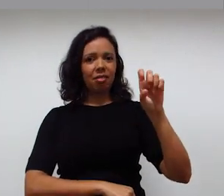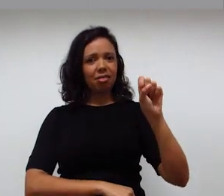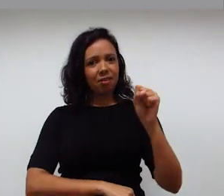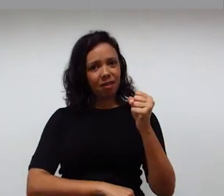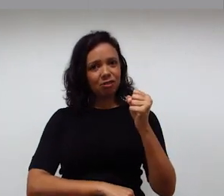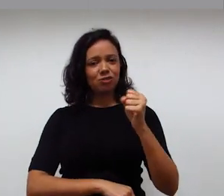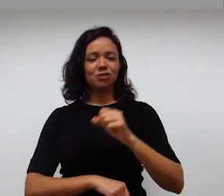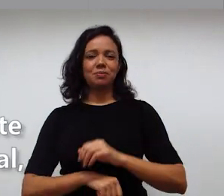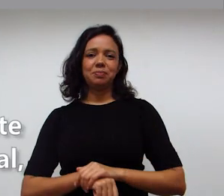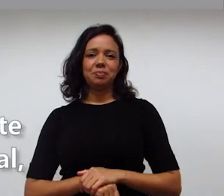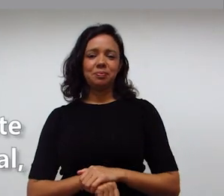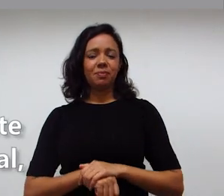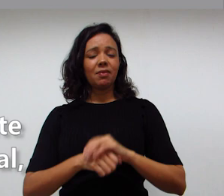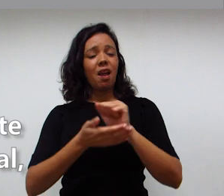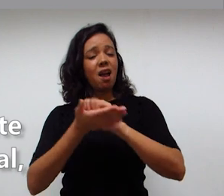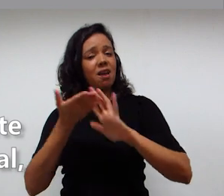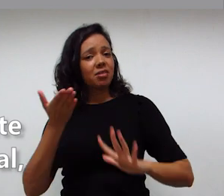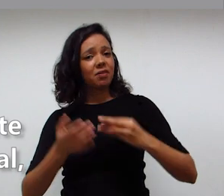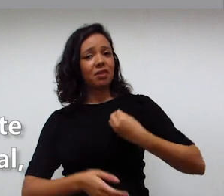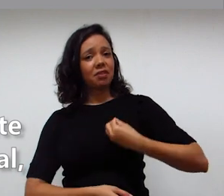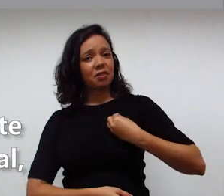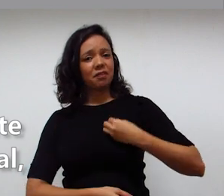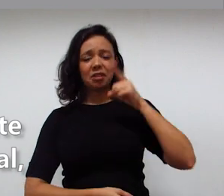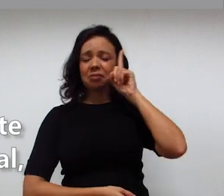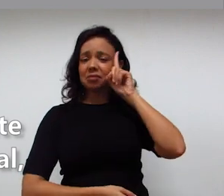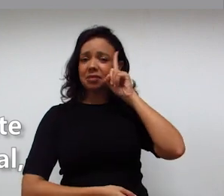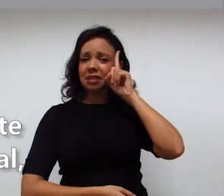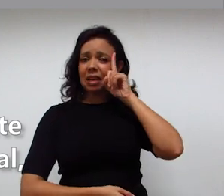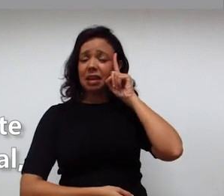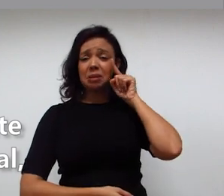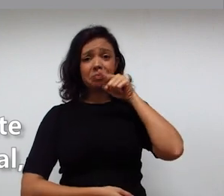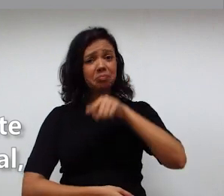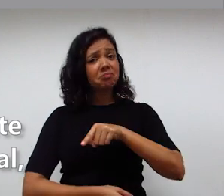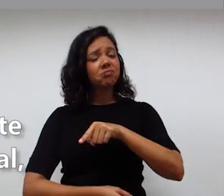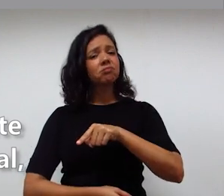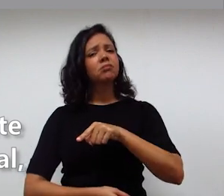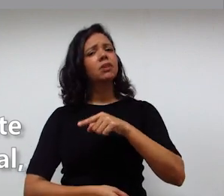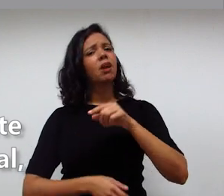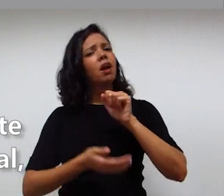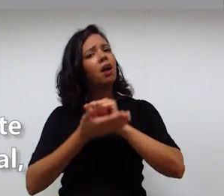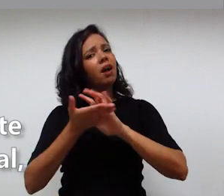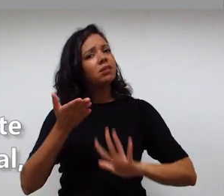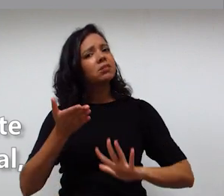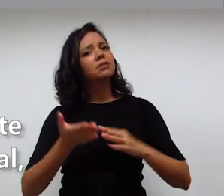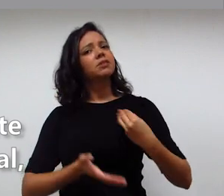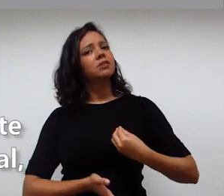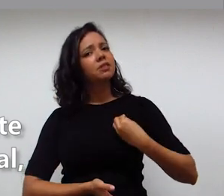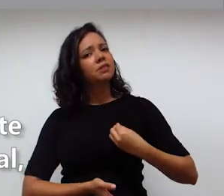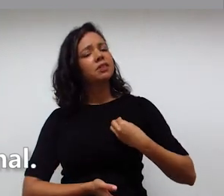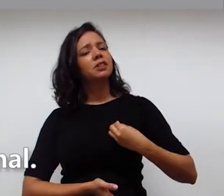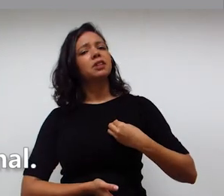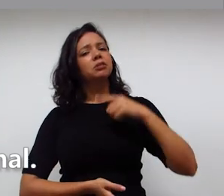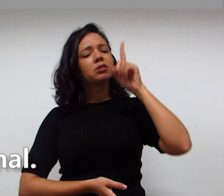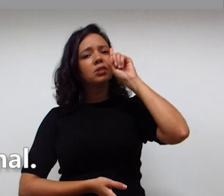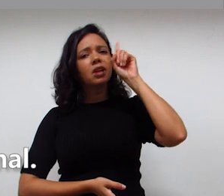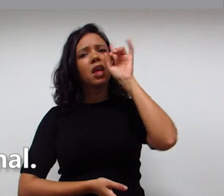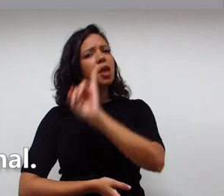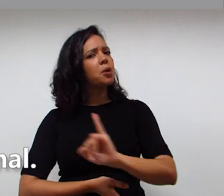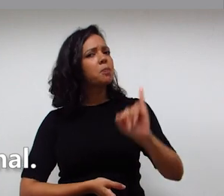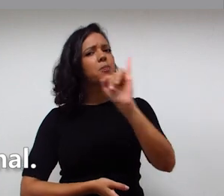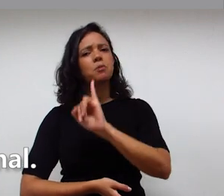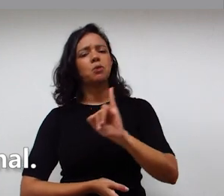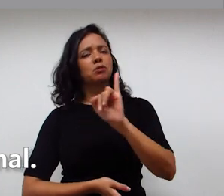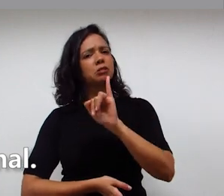vida diária. Isso, atividades de vida diária é um importante campo de atuação do terapeuta ocupacional. E